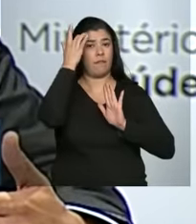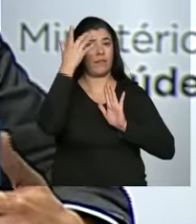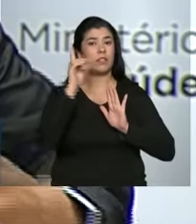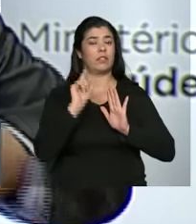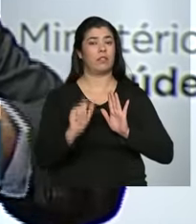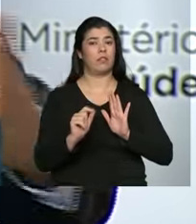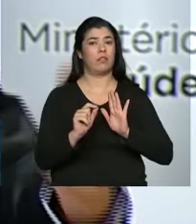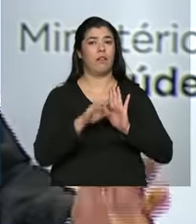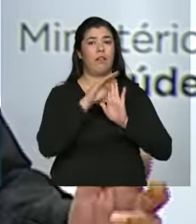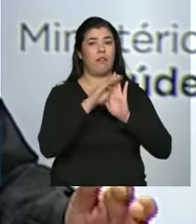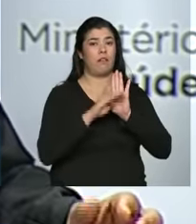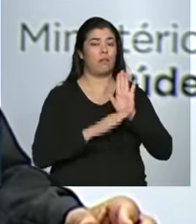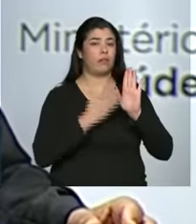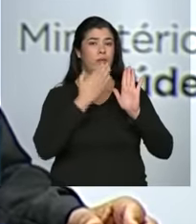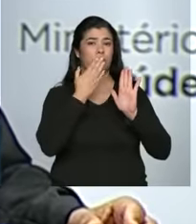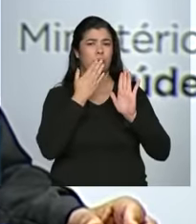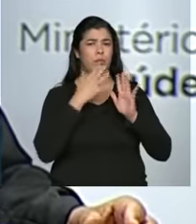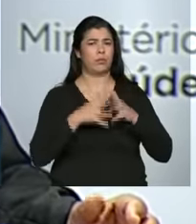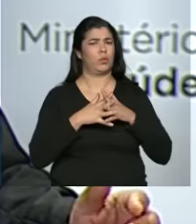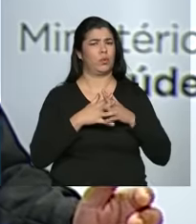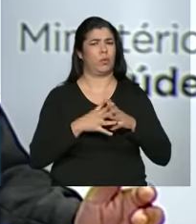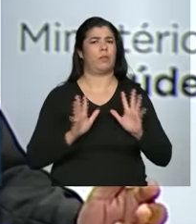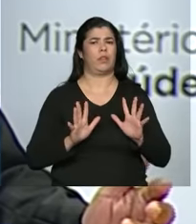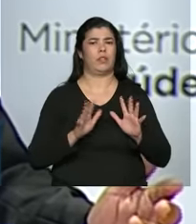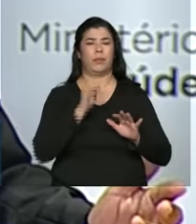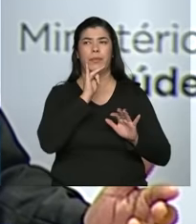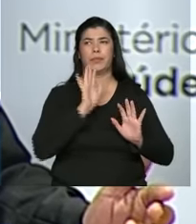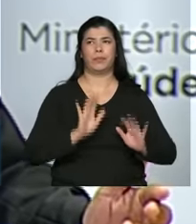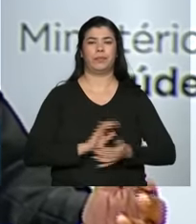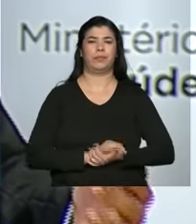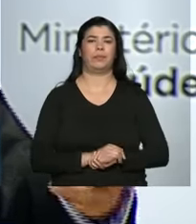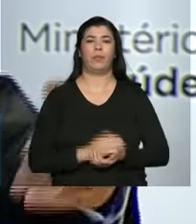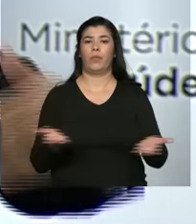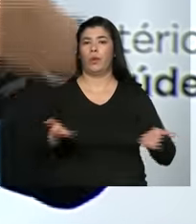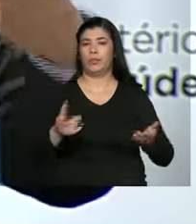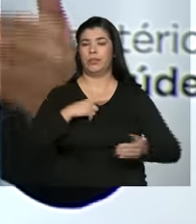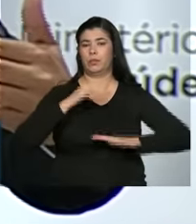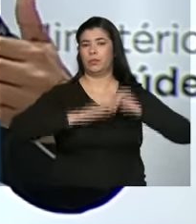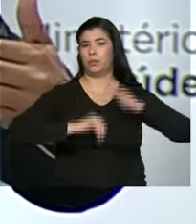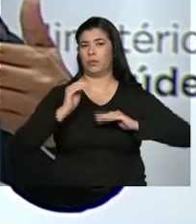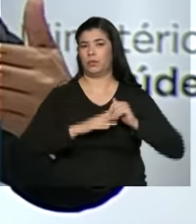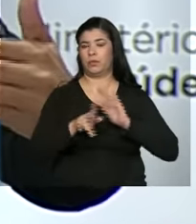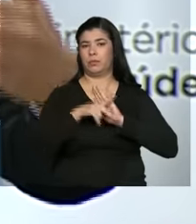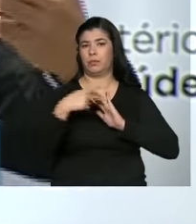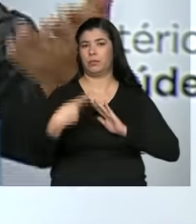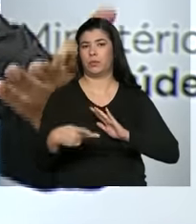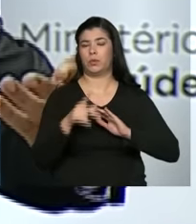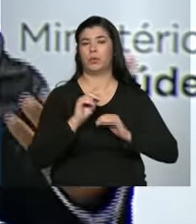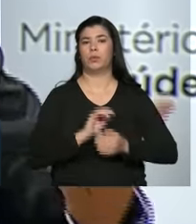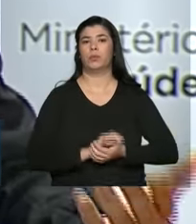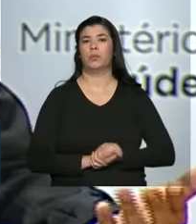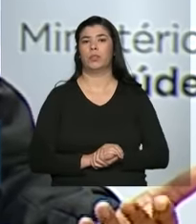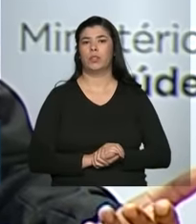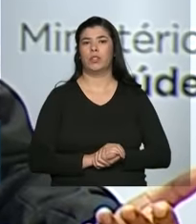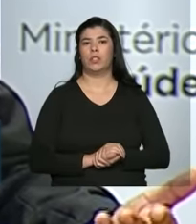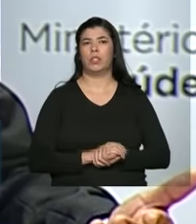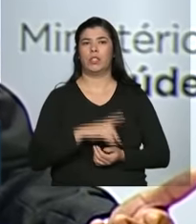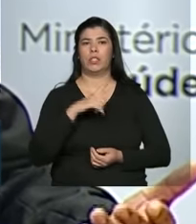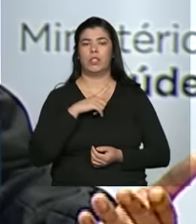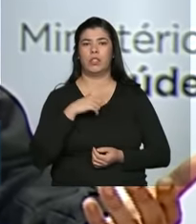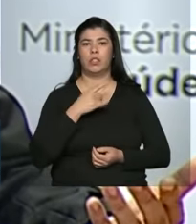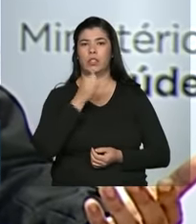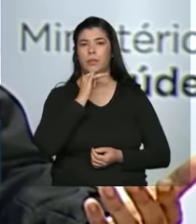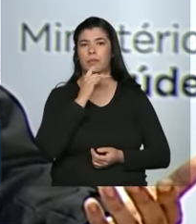que as situações são as mais complexas possíveis então por exemplo se você tem hoje um profissional que eh faz um implante né